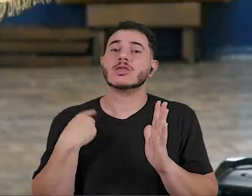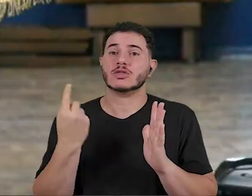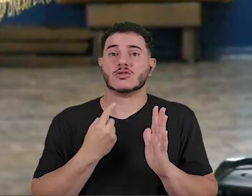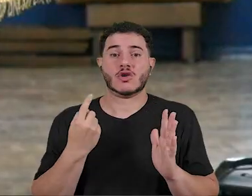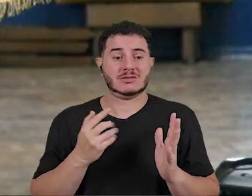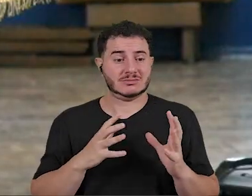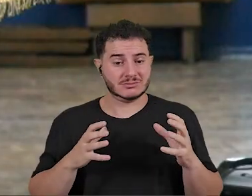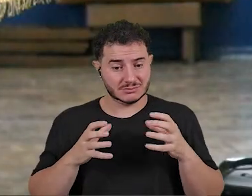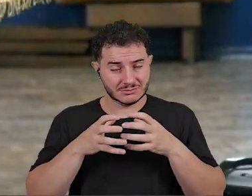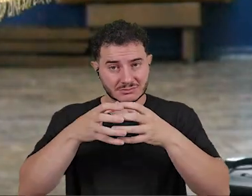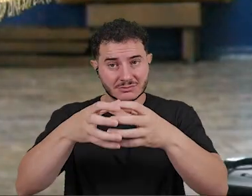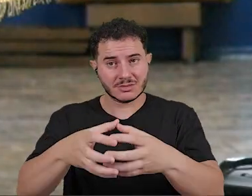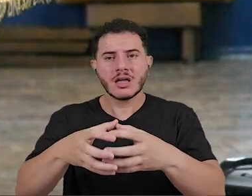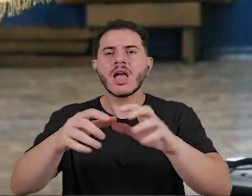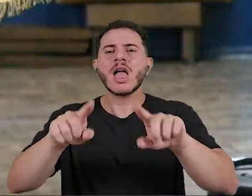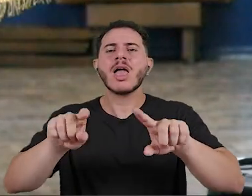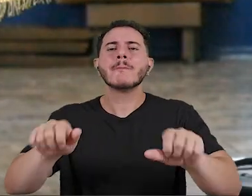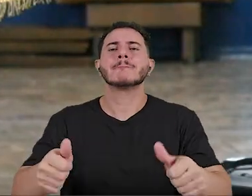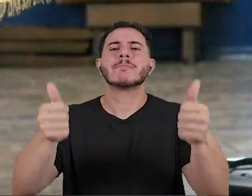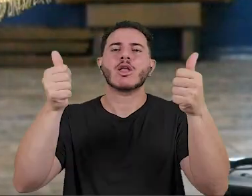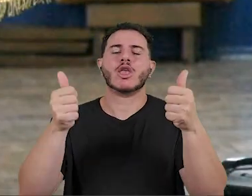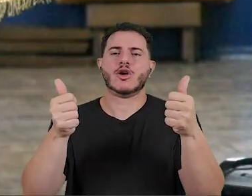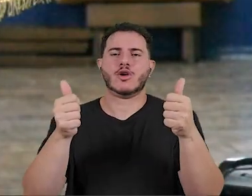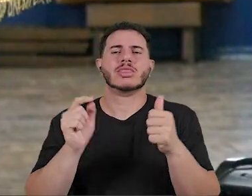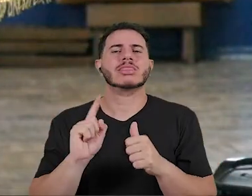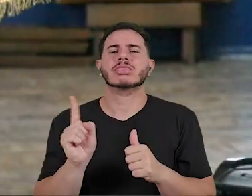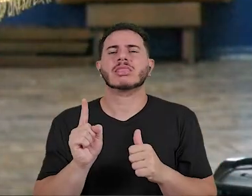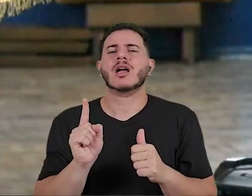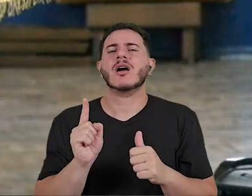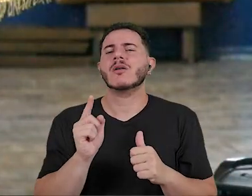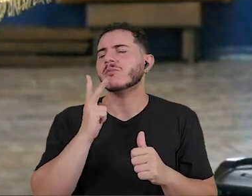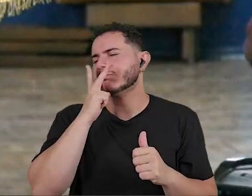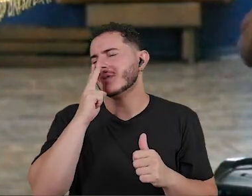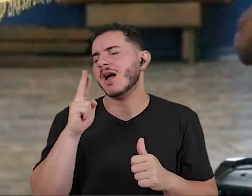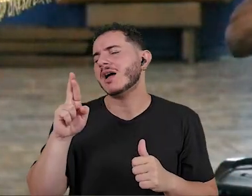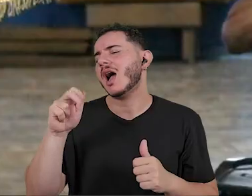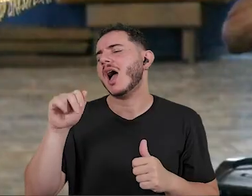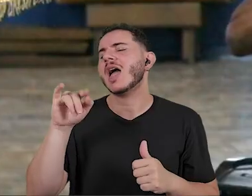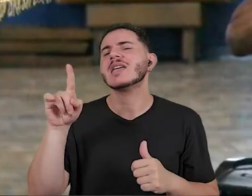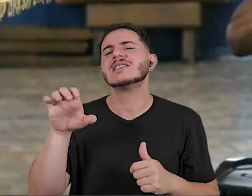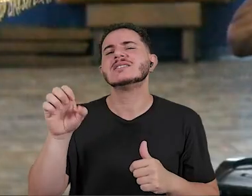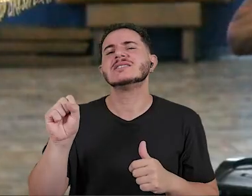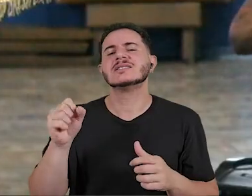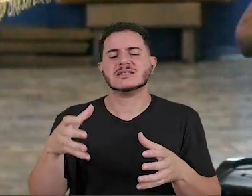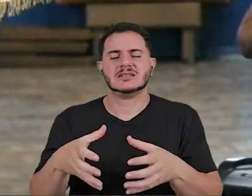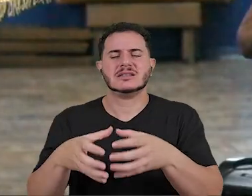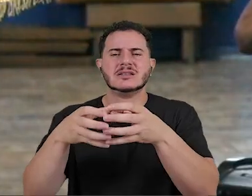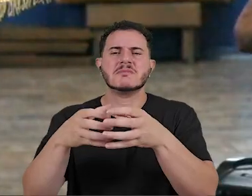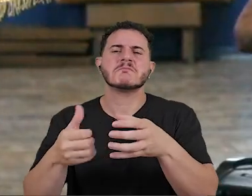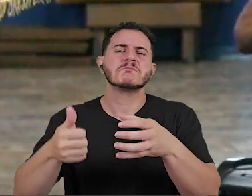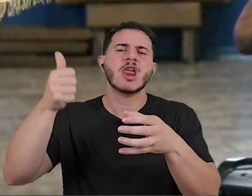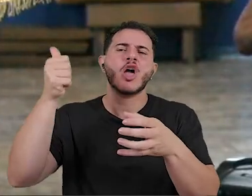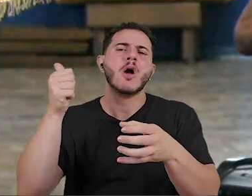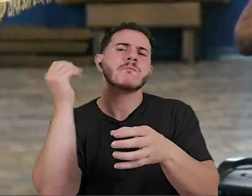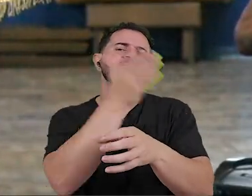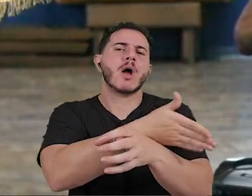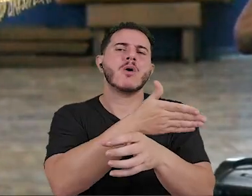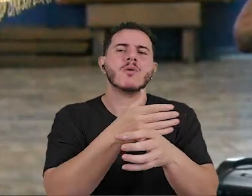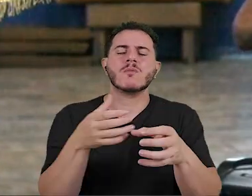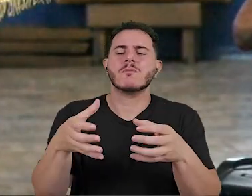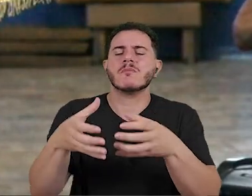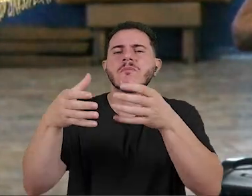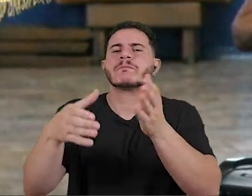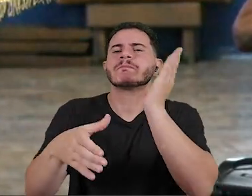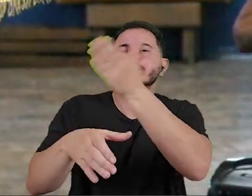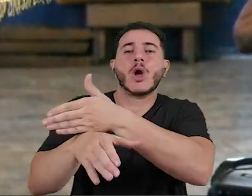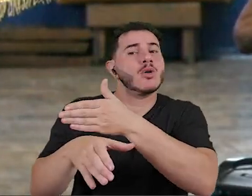Raízes para ser mais do que ninguém. Nós estamos ali para sermos melhor do que fomos no